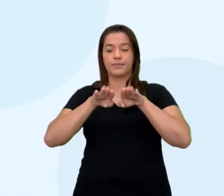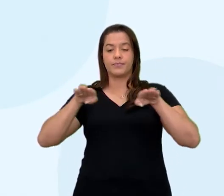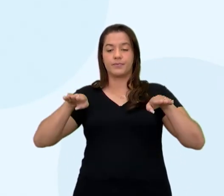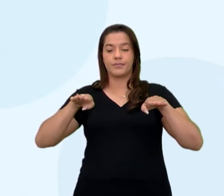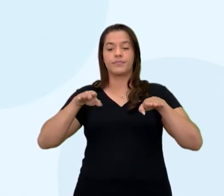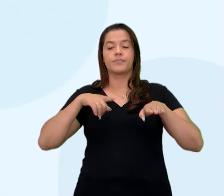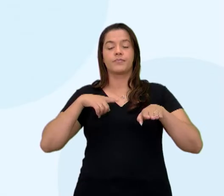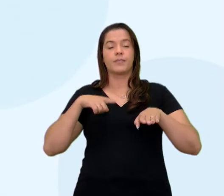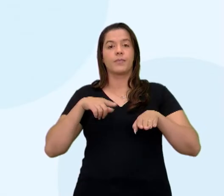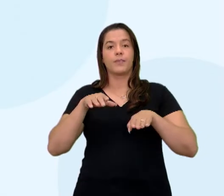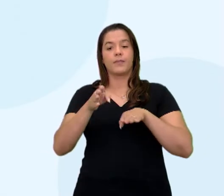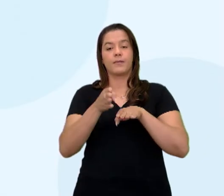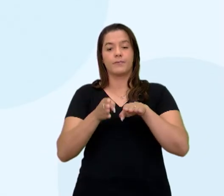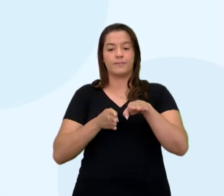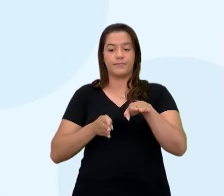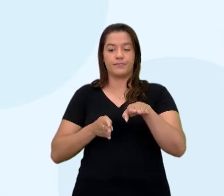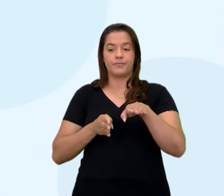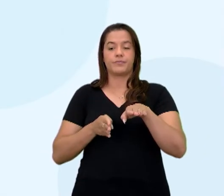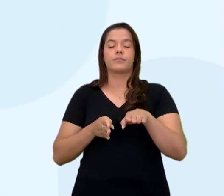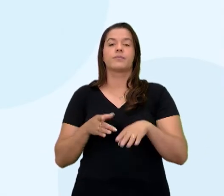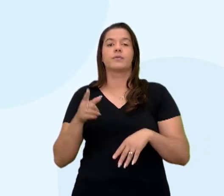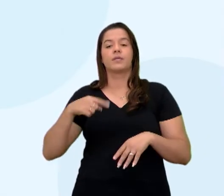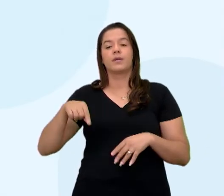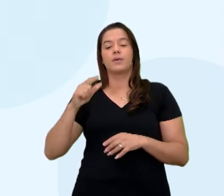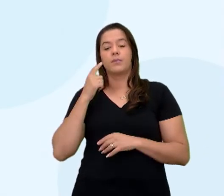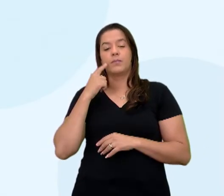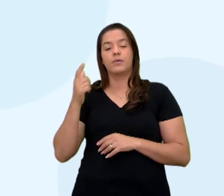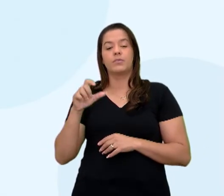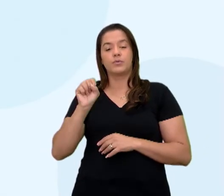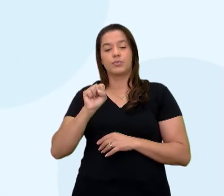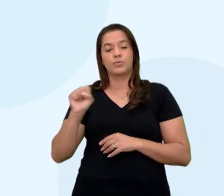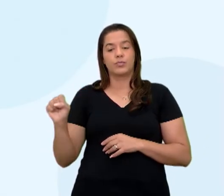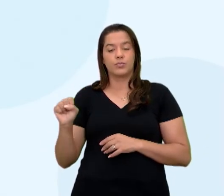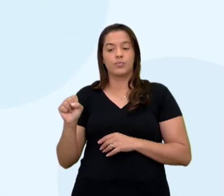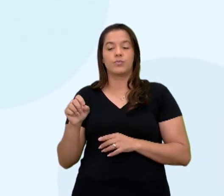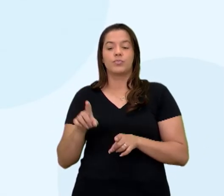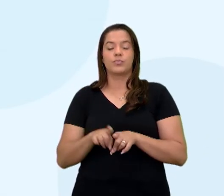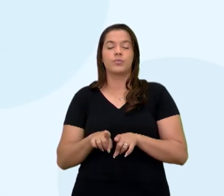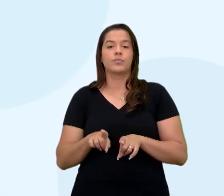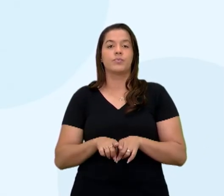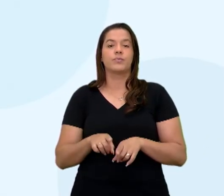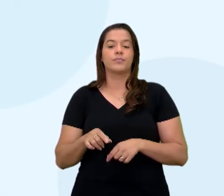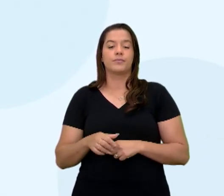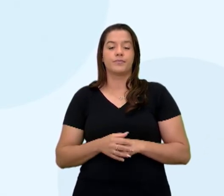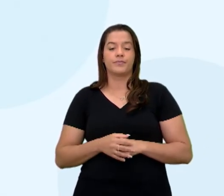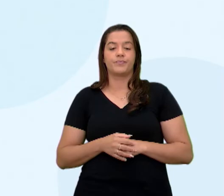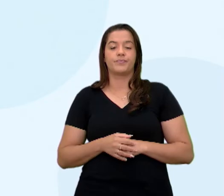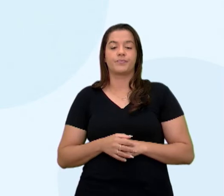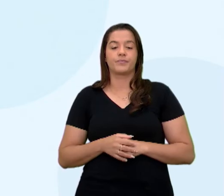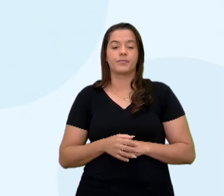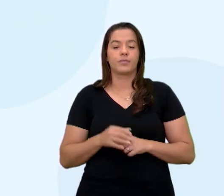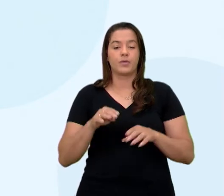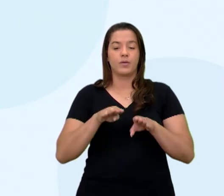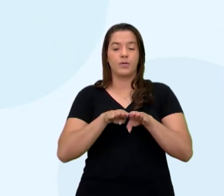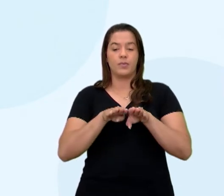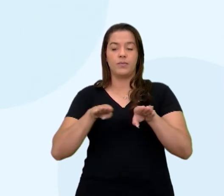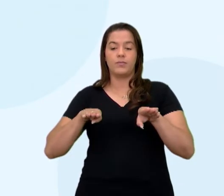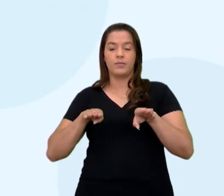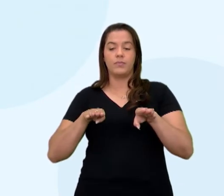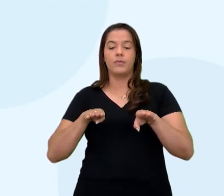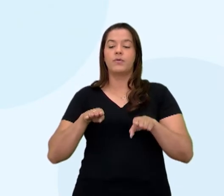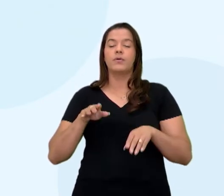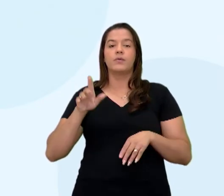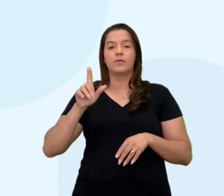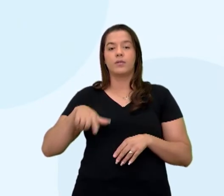placa eurasiática, né, e aqui mais ao sul, né, no Atlântico Sul, que a gente chama, né, o afastamento da placa